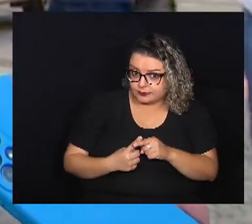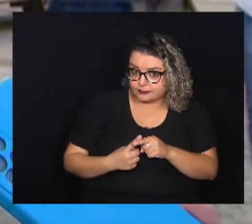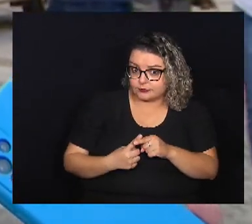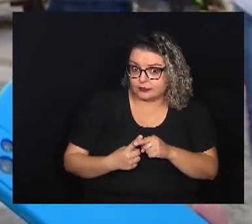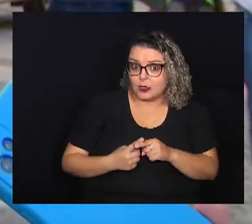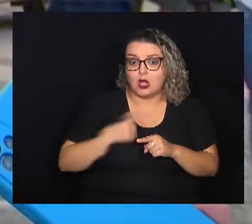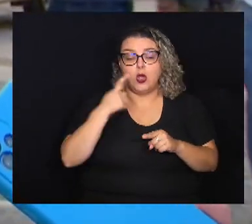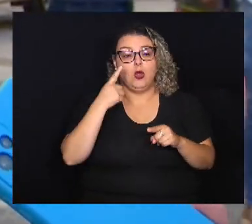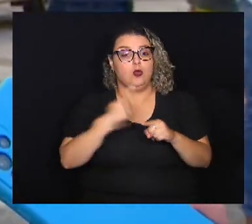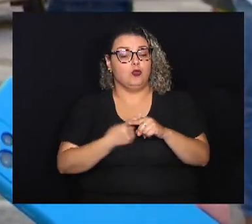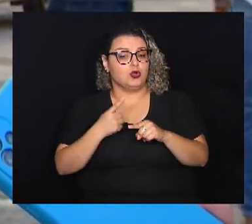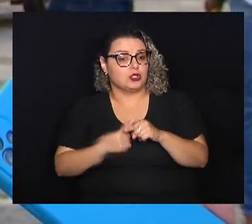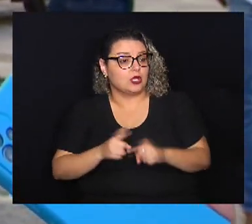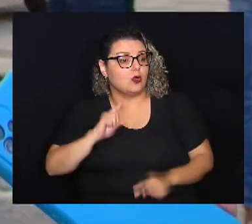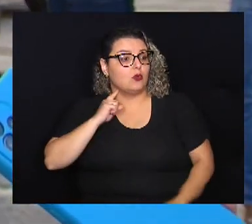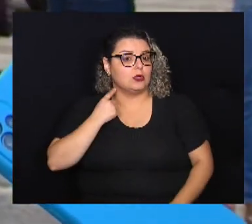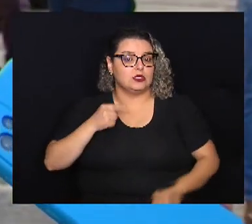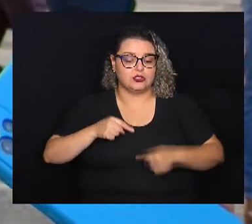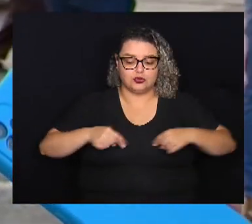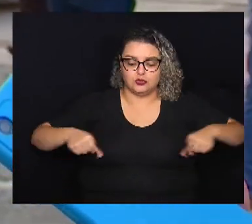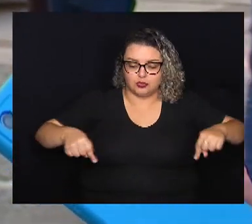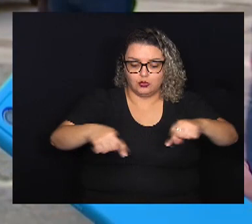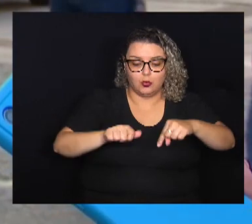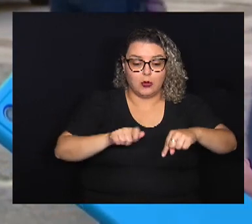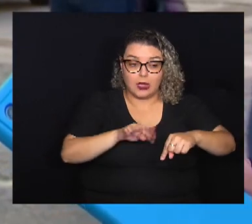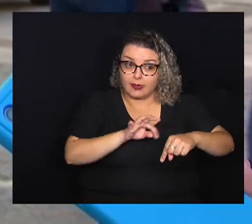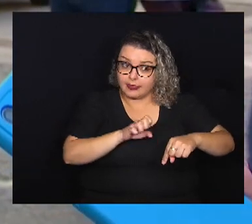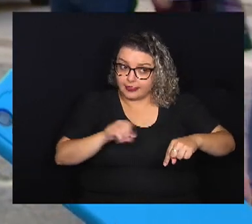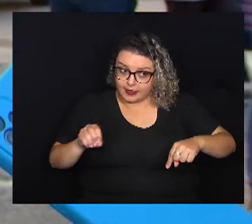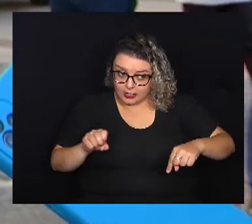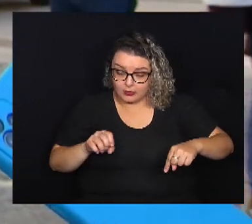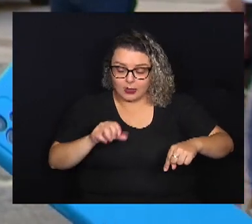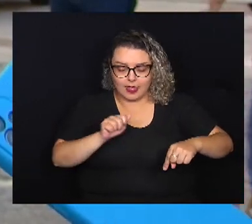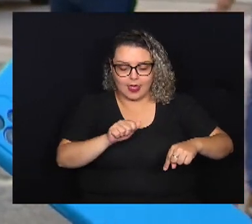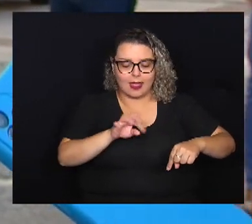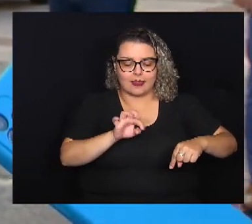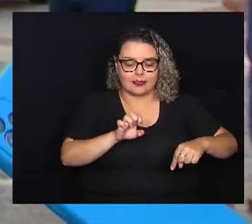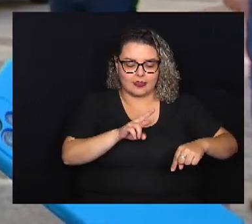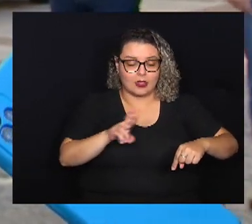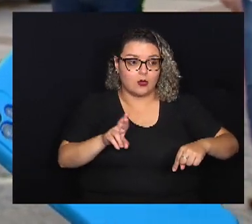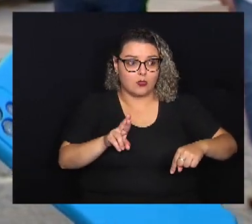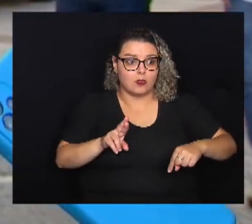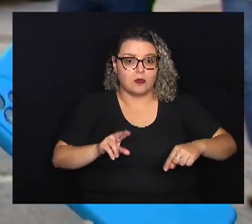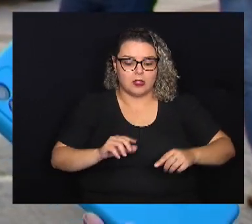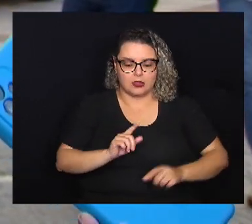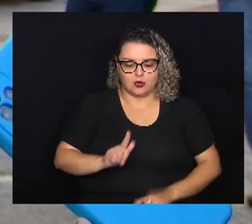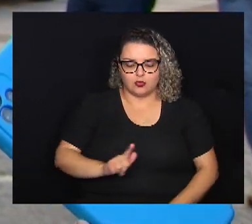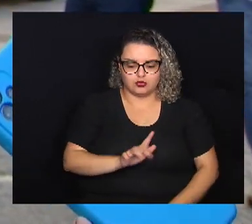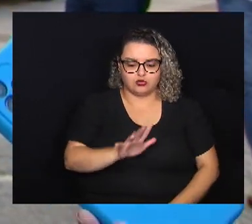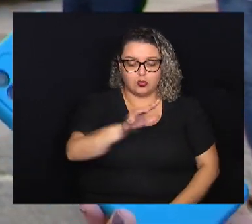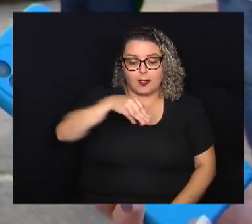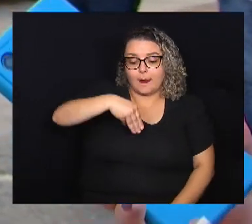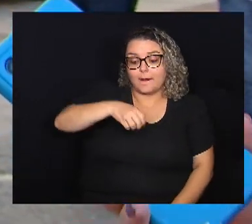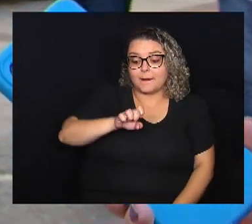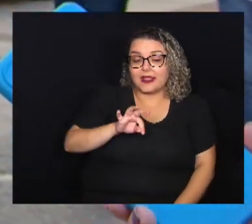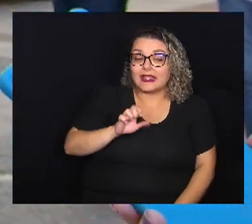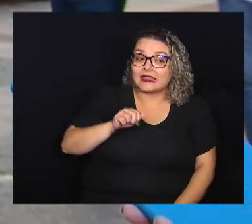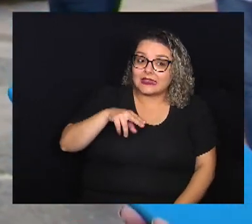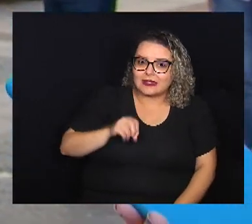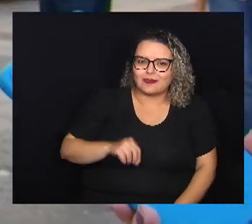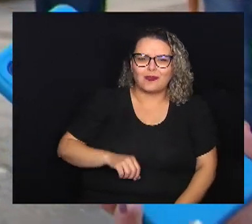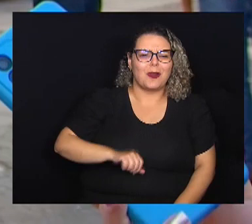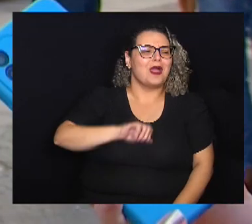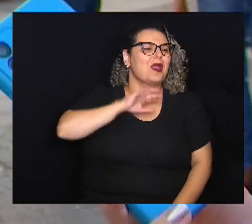Porque o lixo no aterro sanitário, ele gera gás metano. O gás metano é o pior